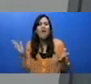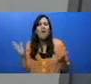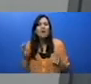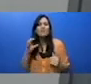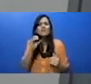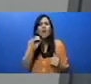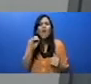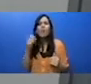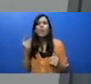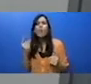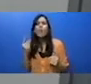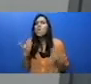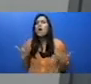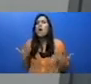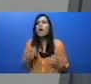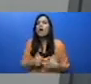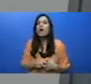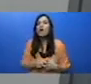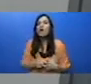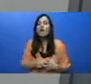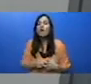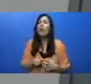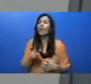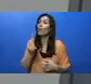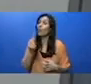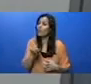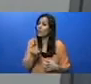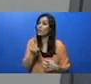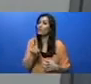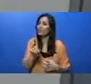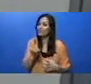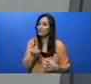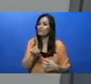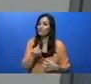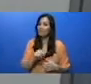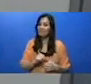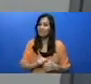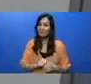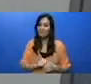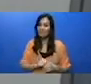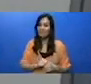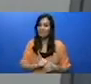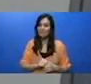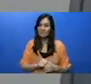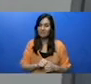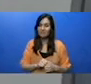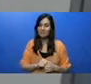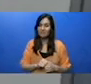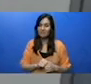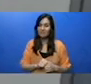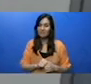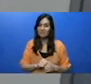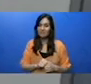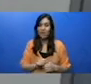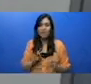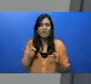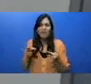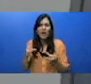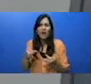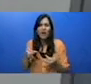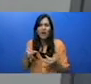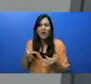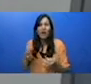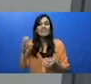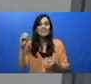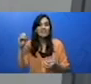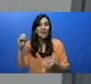maior número que eu tenho? O 1. Então, vamos colocar o 1 aqui na dezena. E, por último, 0